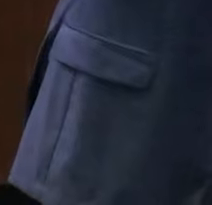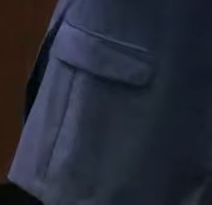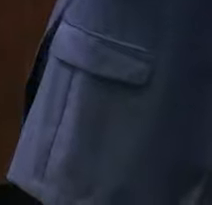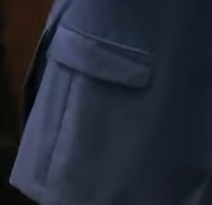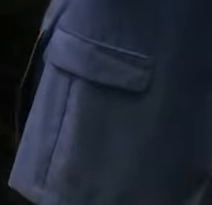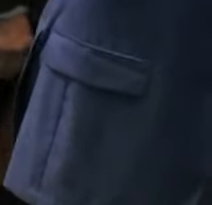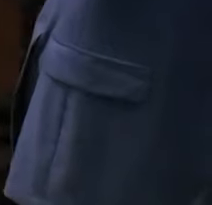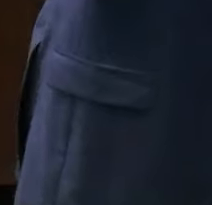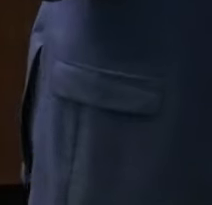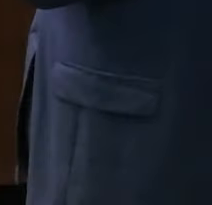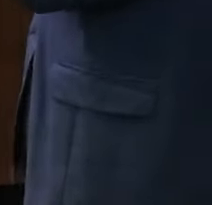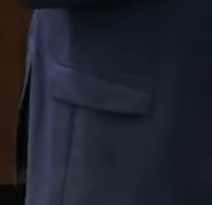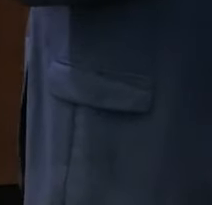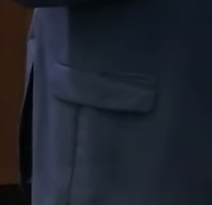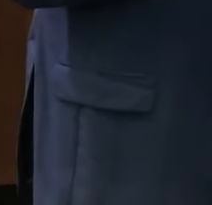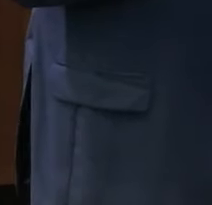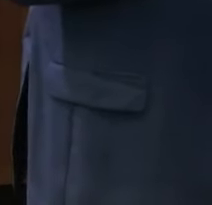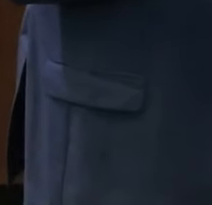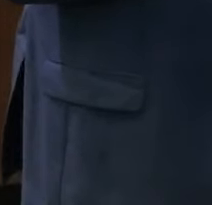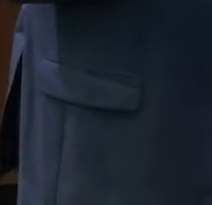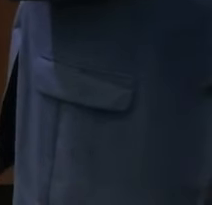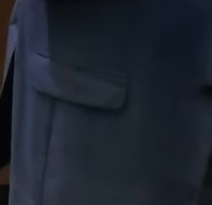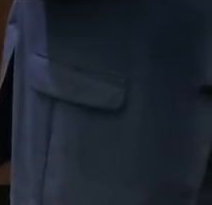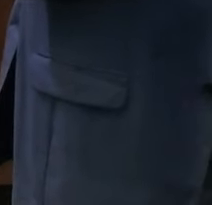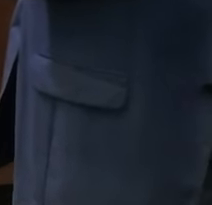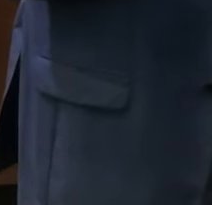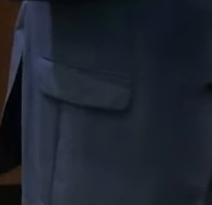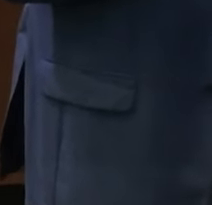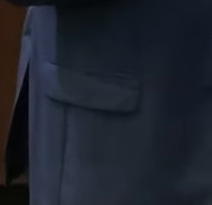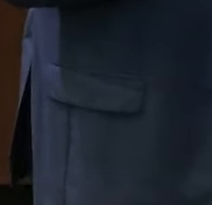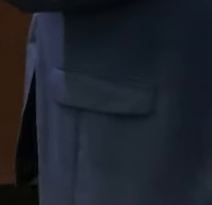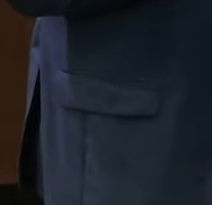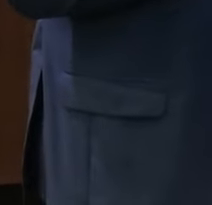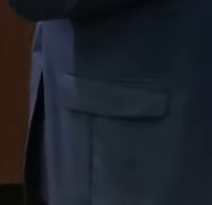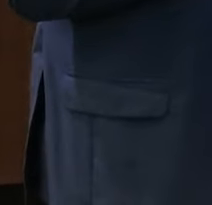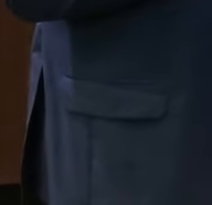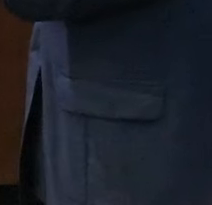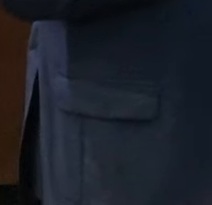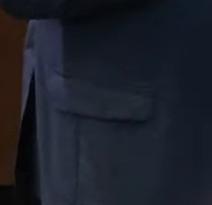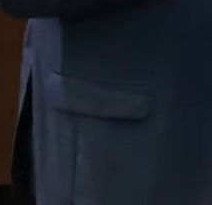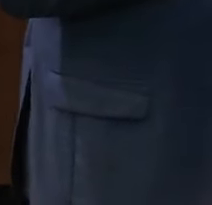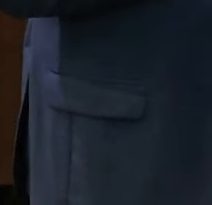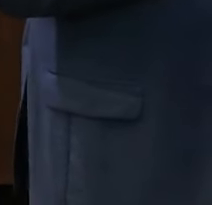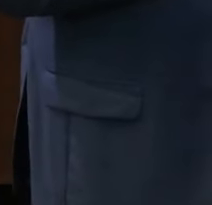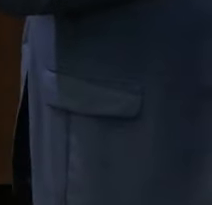derrotado por 6-1 e 5-2.